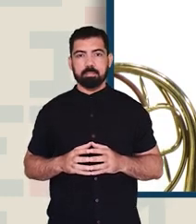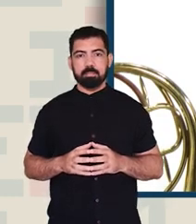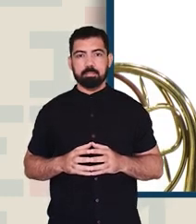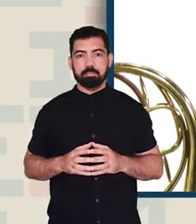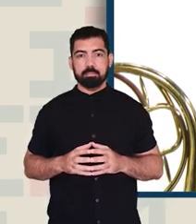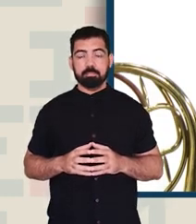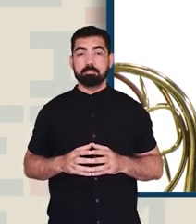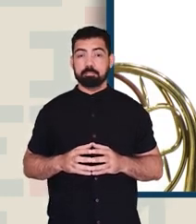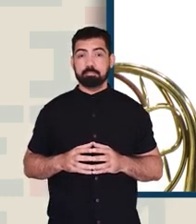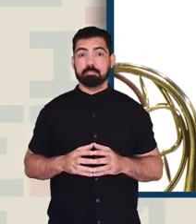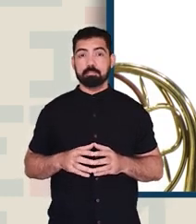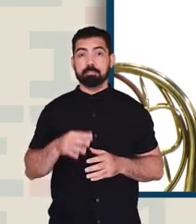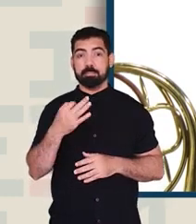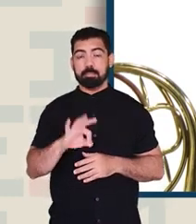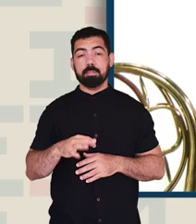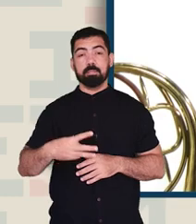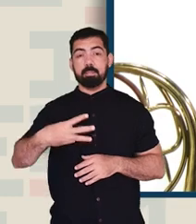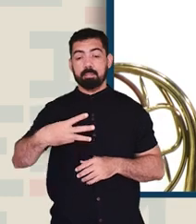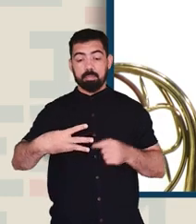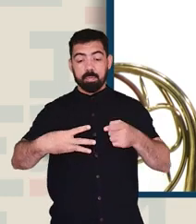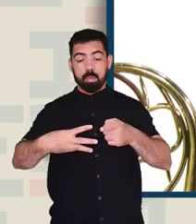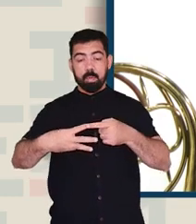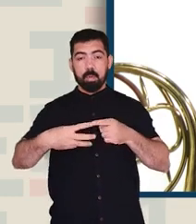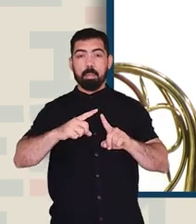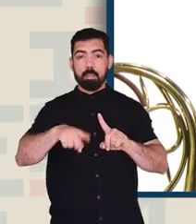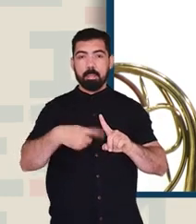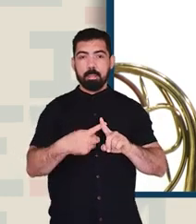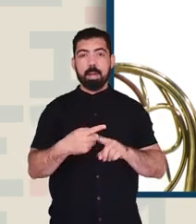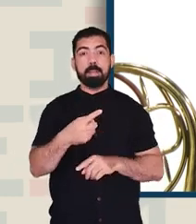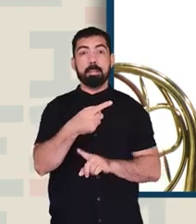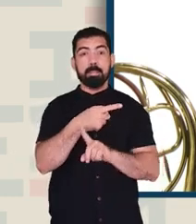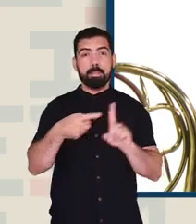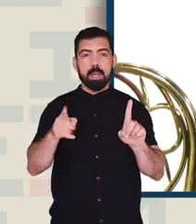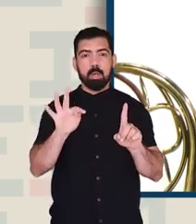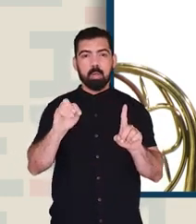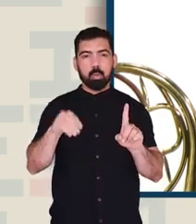Com a primeira chave acionada, eu vou ter mais meio tom abaixo.